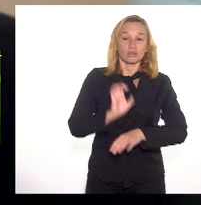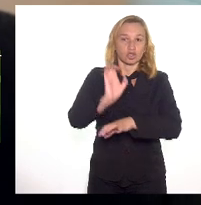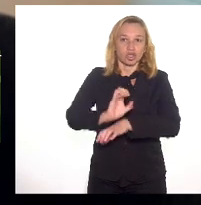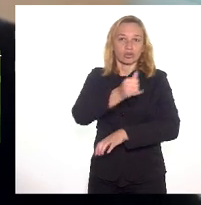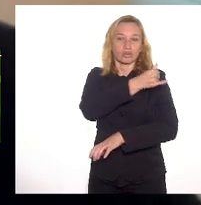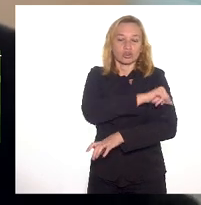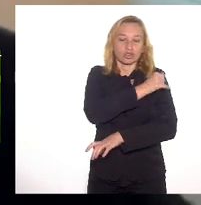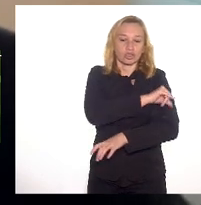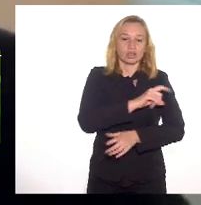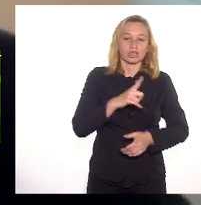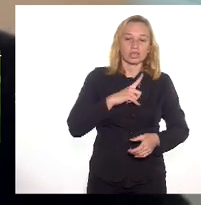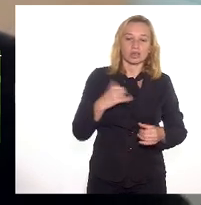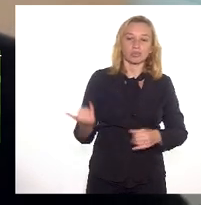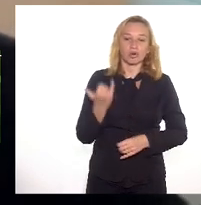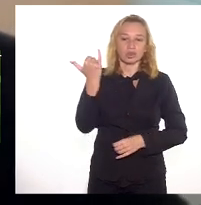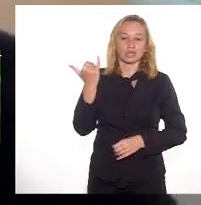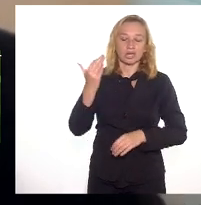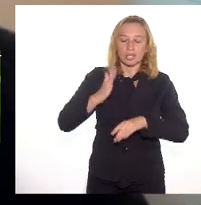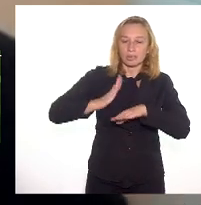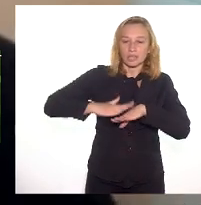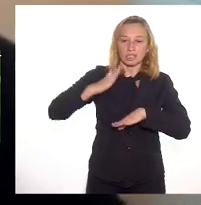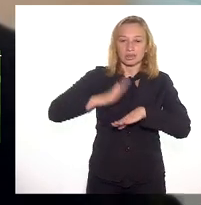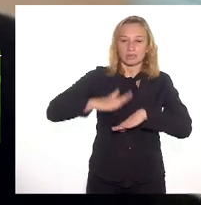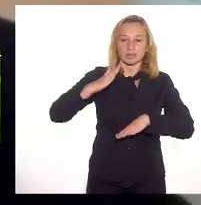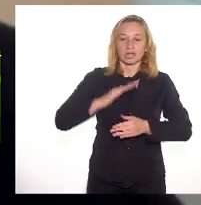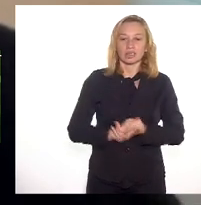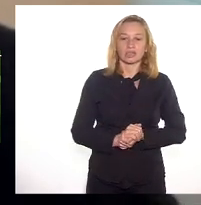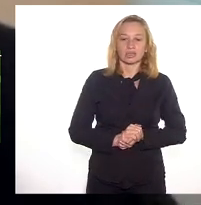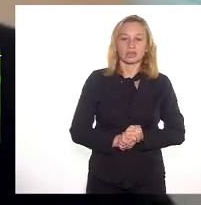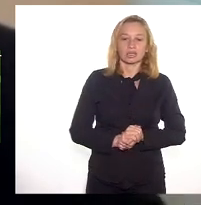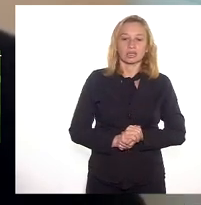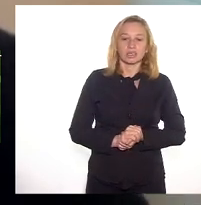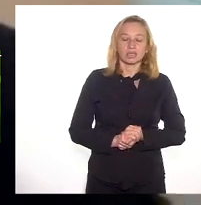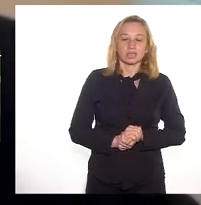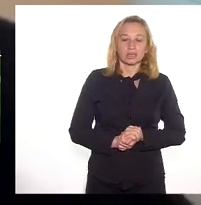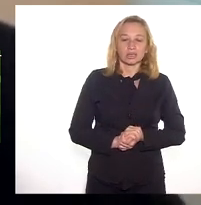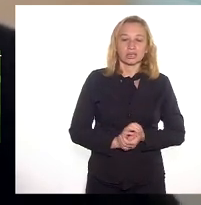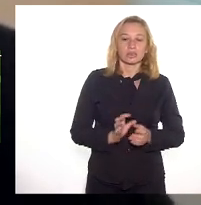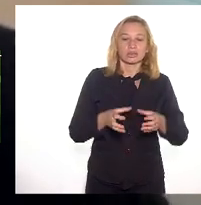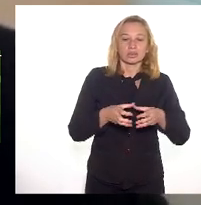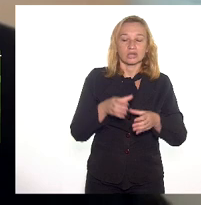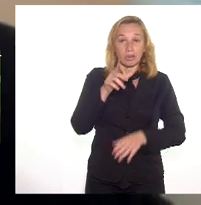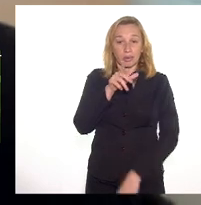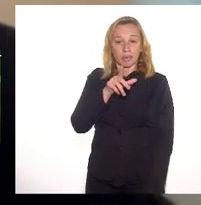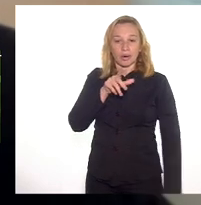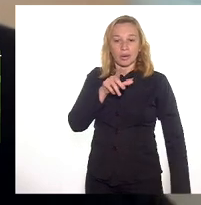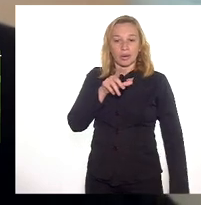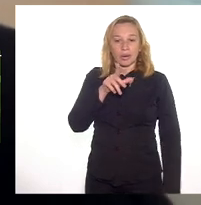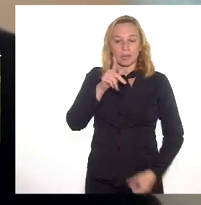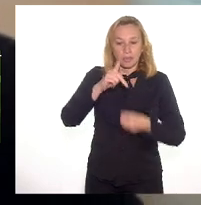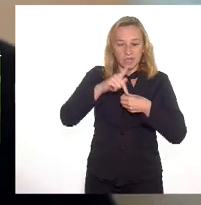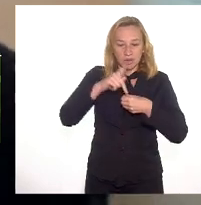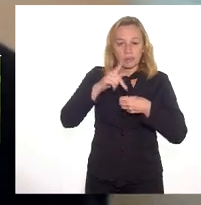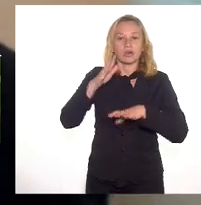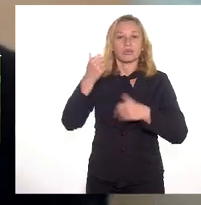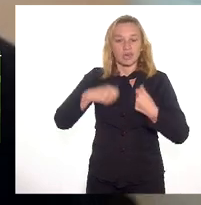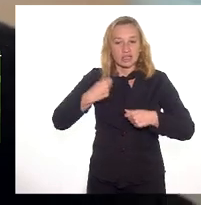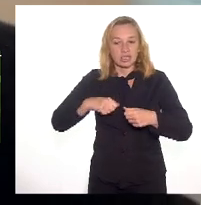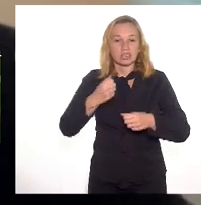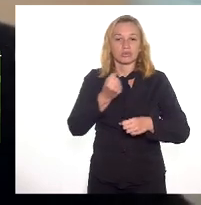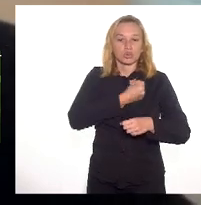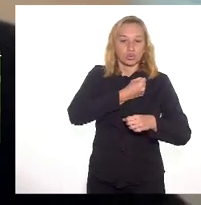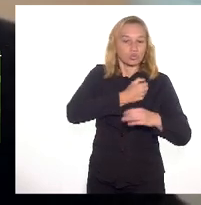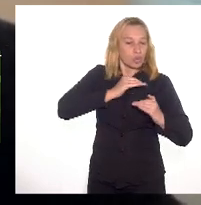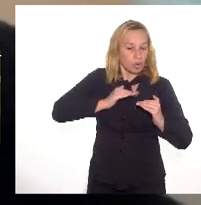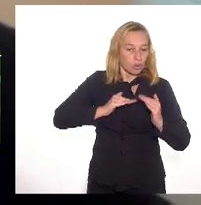Janeiro tenha uma importância cada vez maior no cenário da Petrobras. Nós devemos, inclusive, aumentar